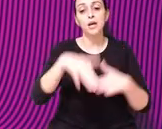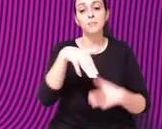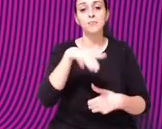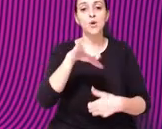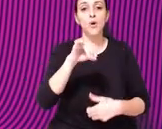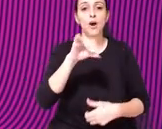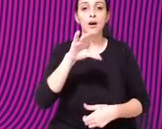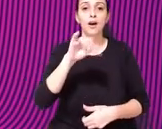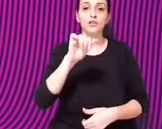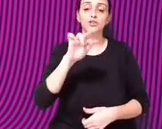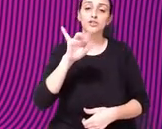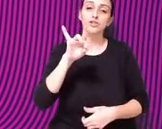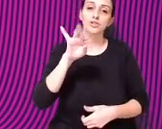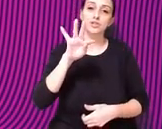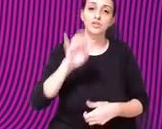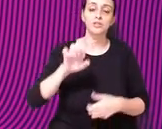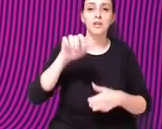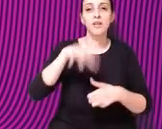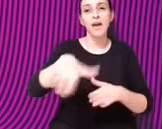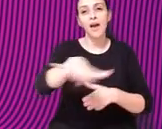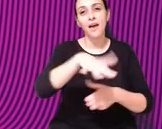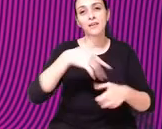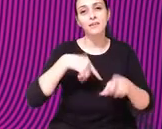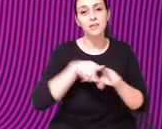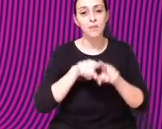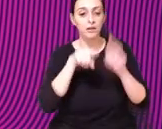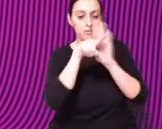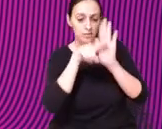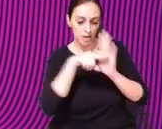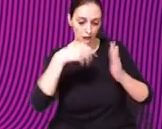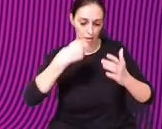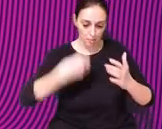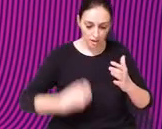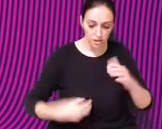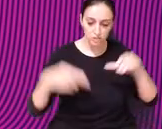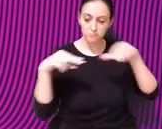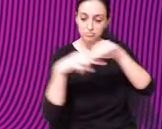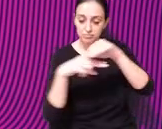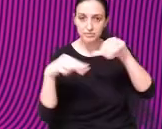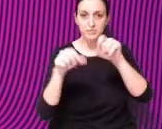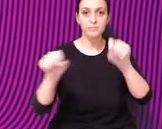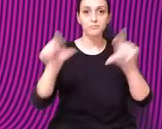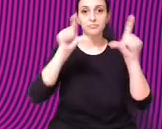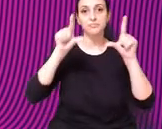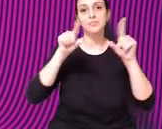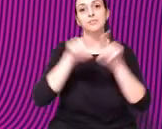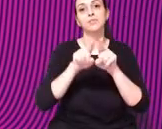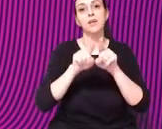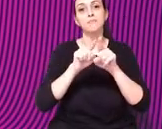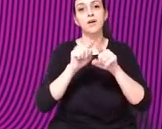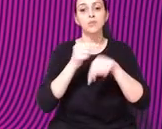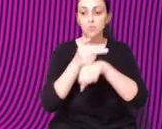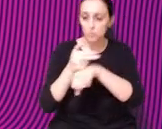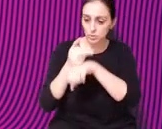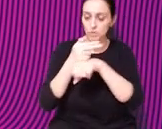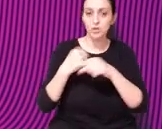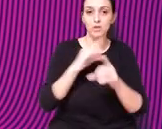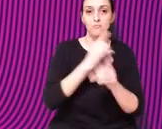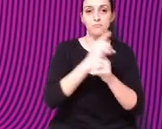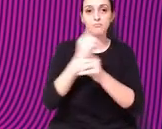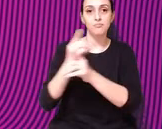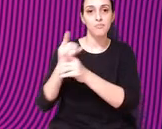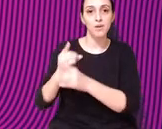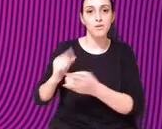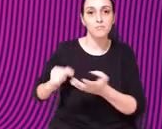informações da área de imagem, a importância, por exemplo, que a gente tem tido com o Kairos para identificar virômica